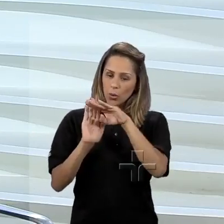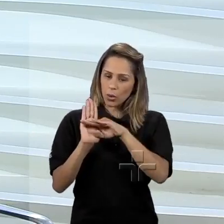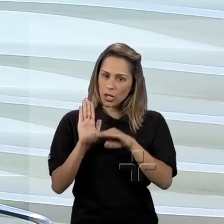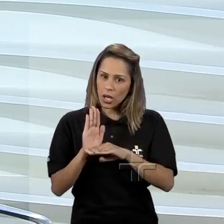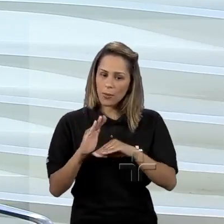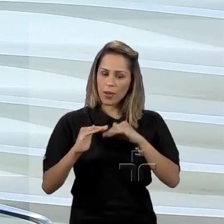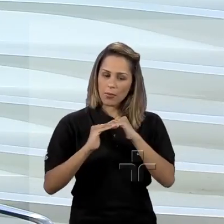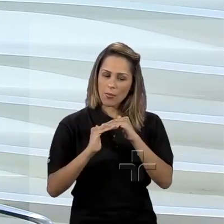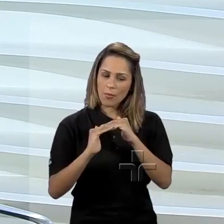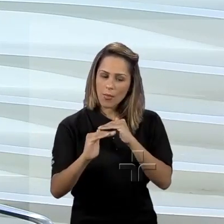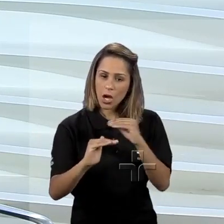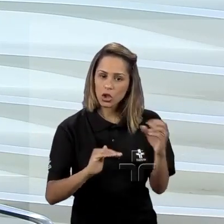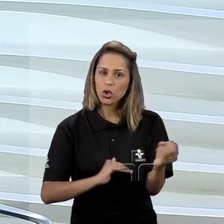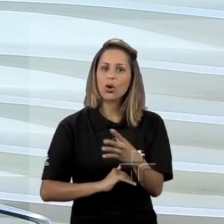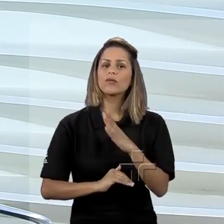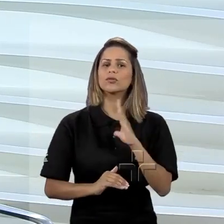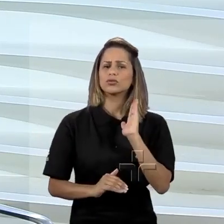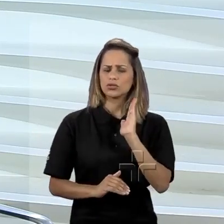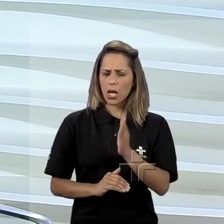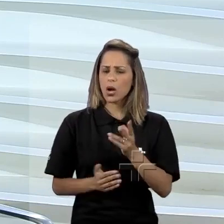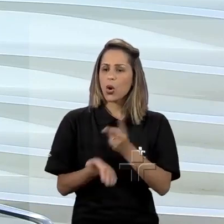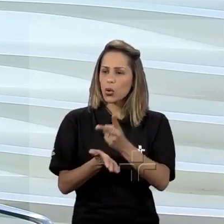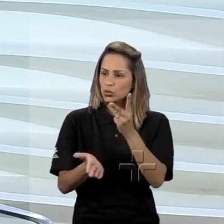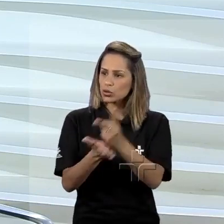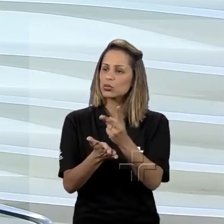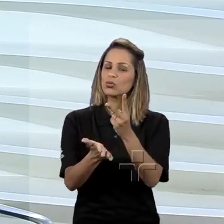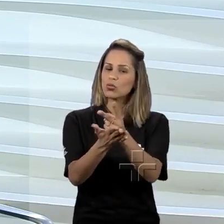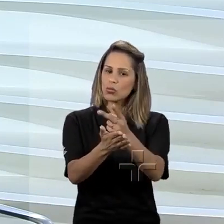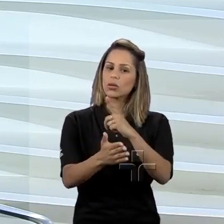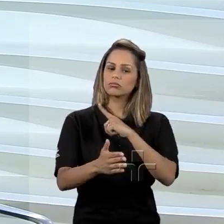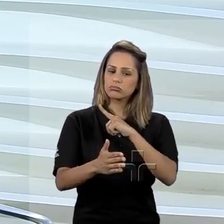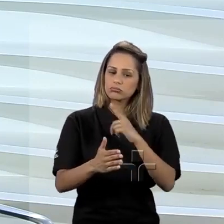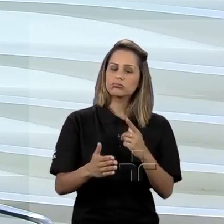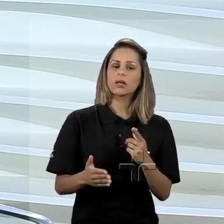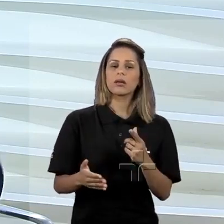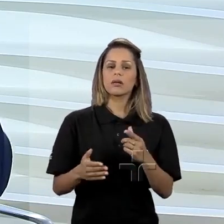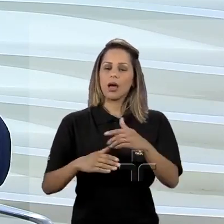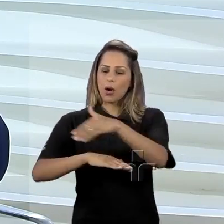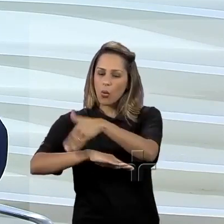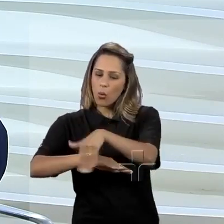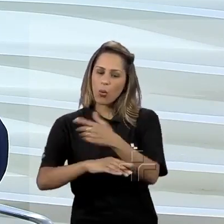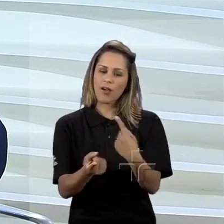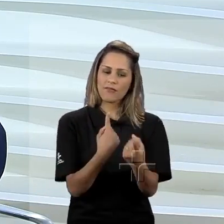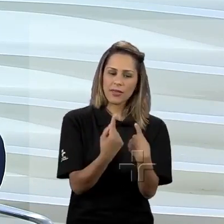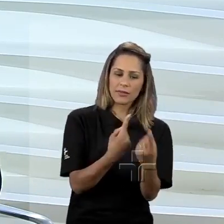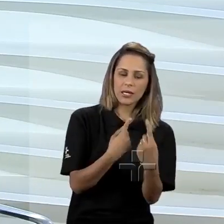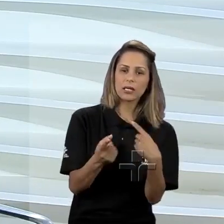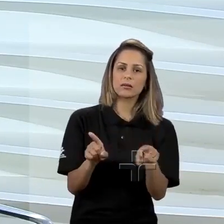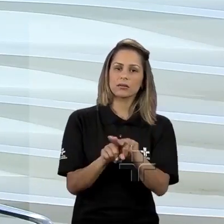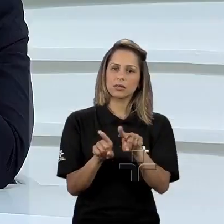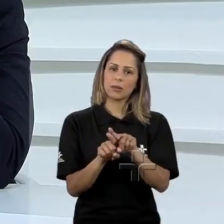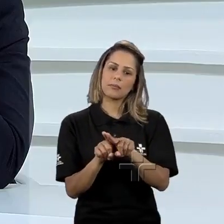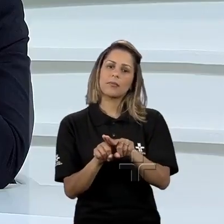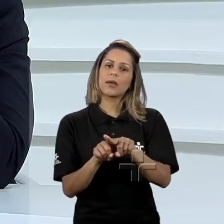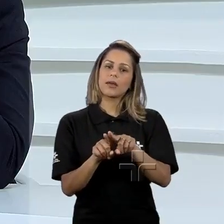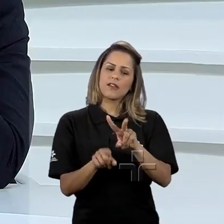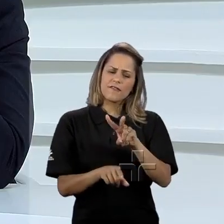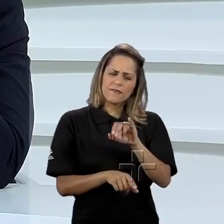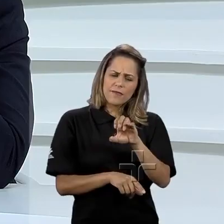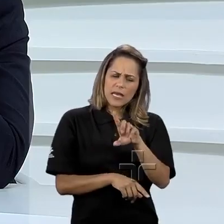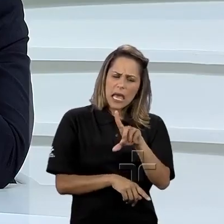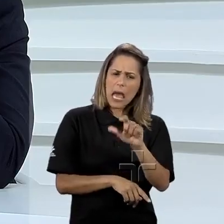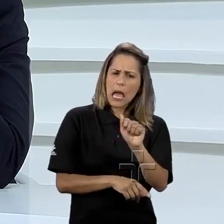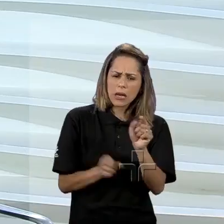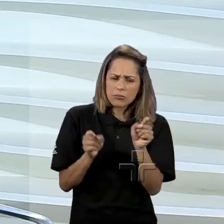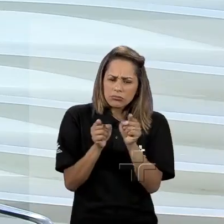com prioridade para as grandes avenidas, as grandes alamedas, depois as ruas e até mesmo as vielas nas regiões mais periféricas